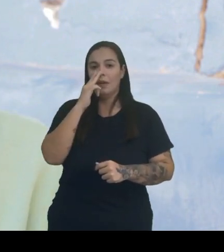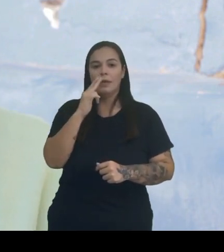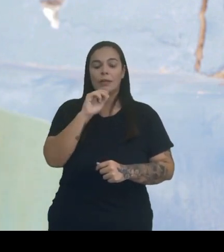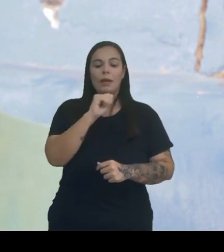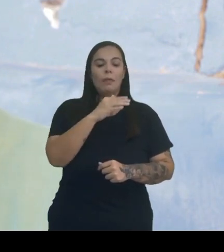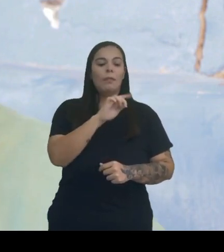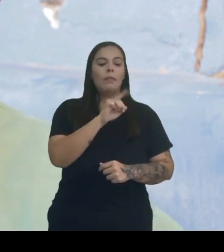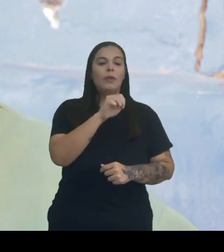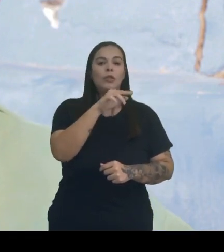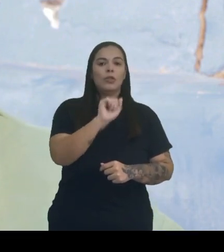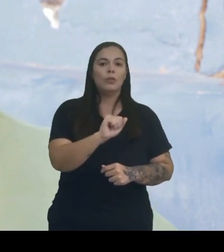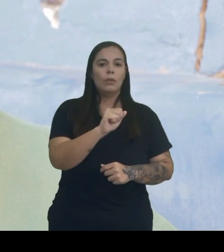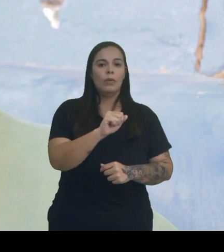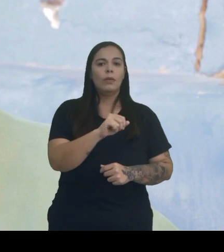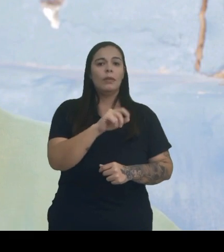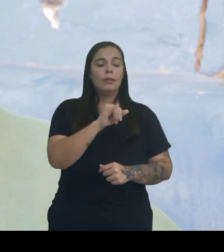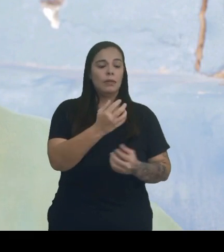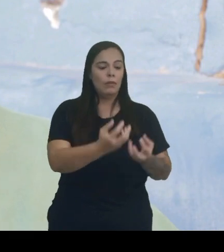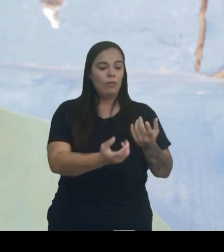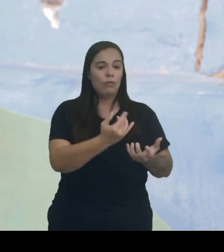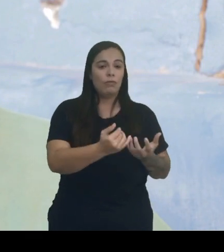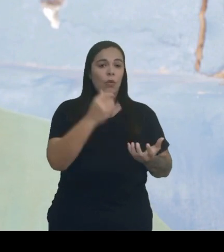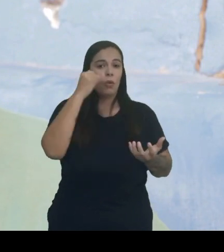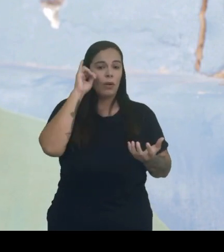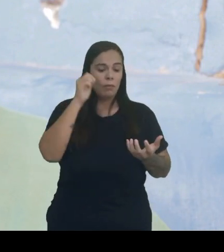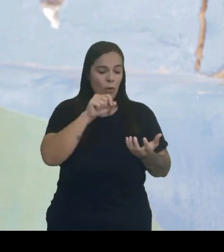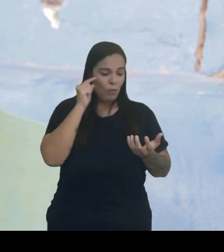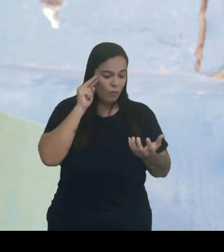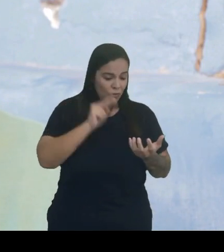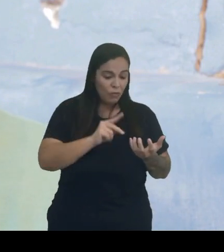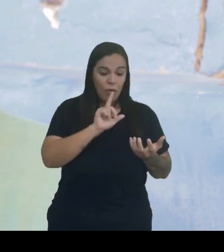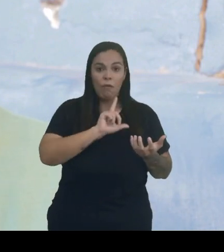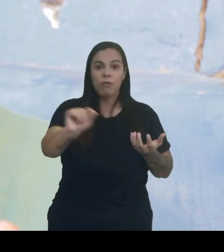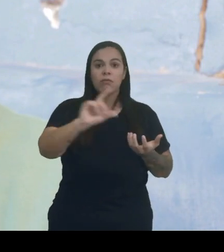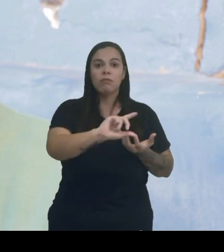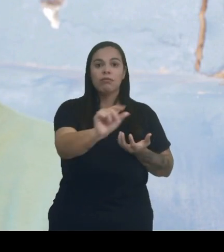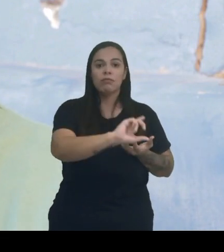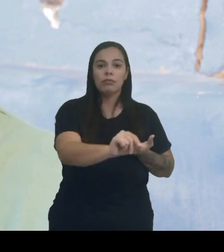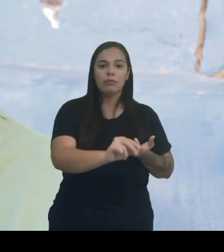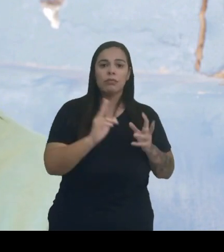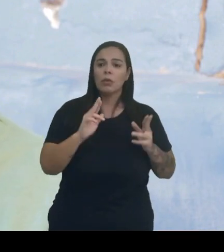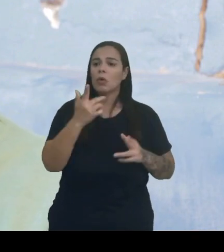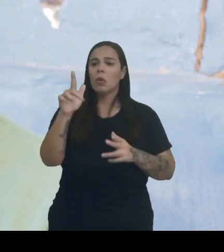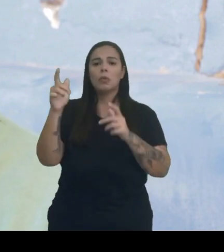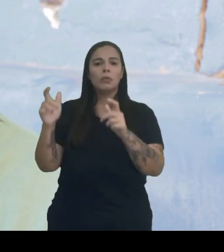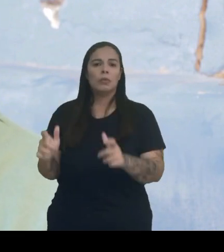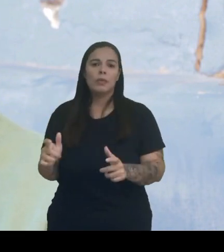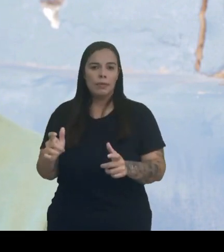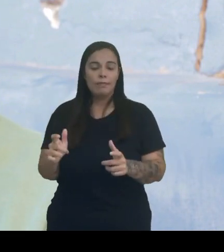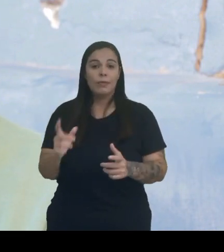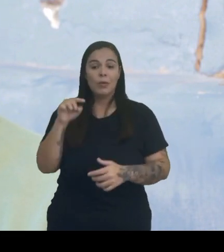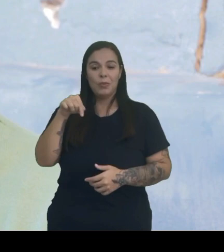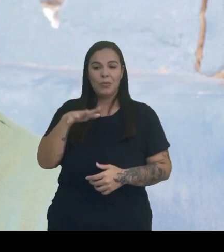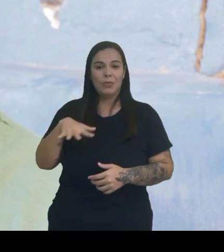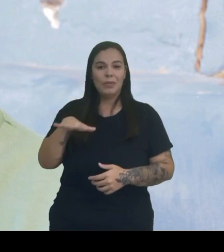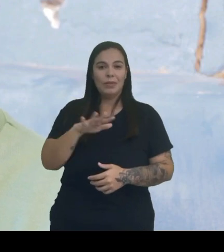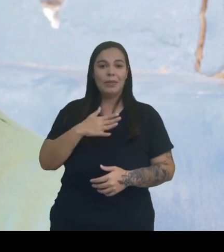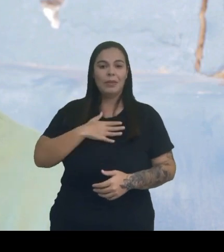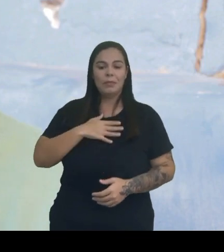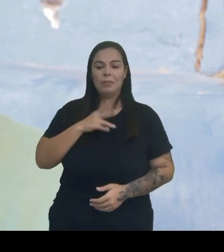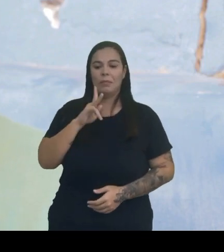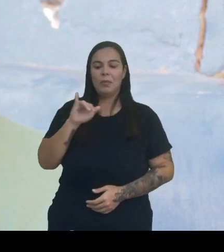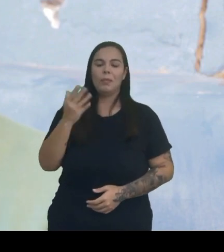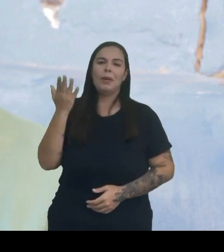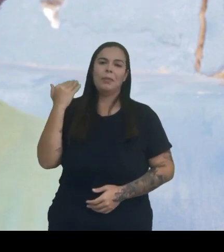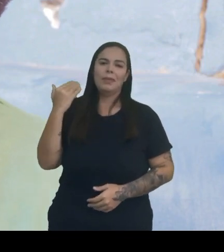fogo, mata os bichos correm. Qualquer lugar. Então o que acontece aqui? Isso aqui, meu pai, ele quando